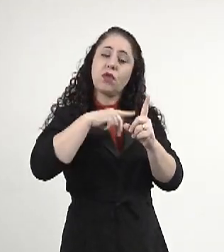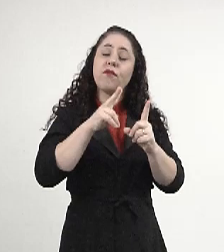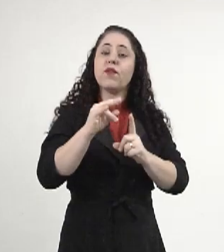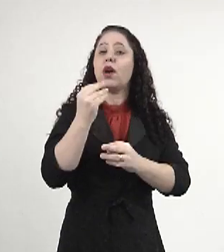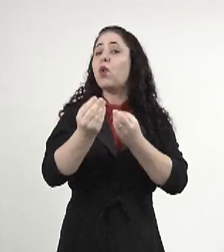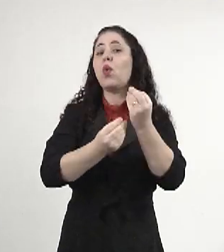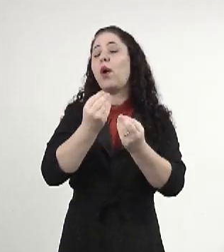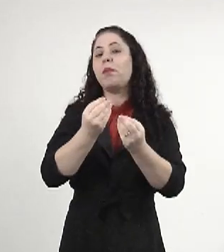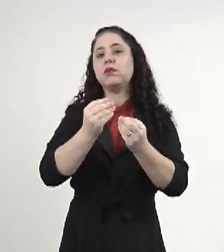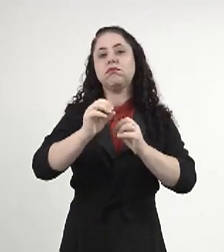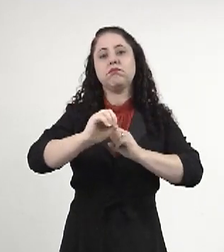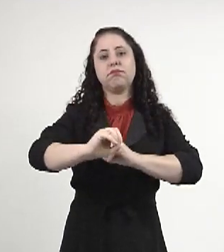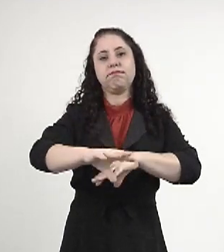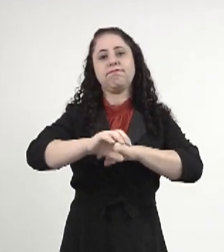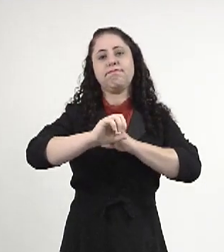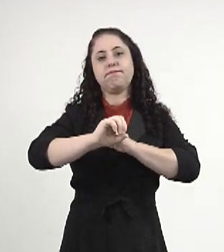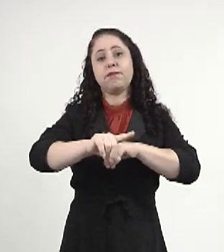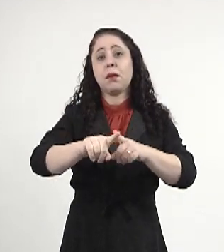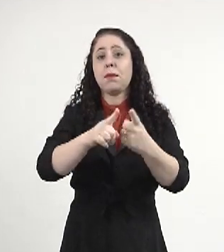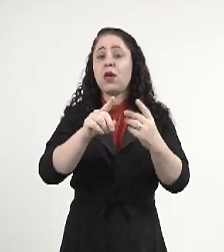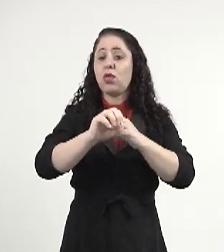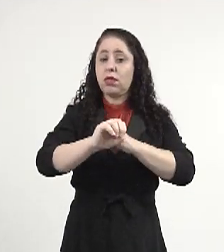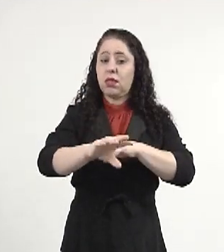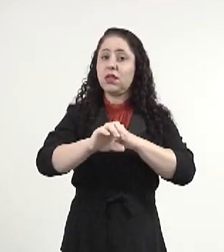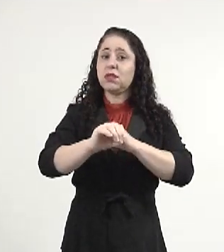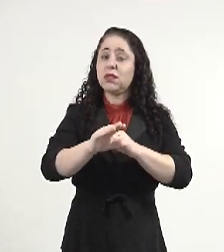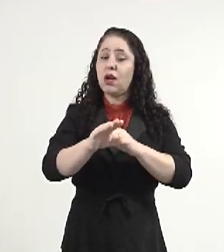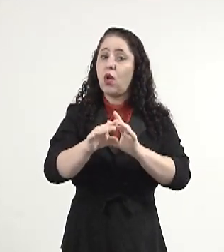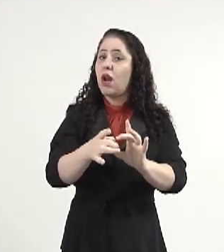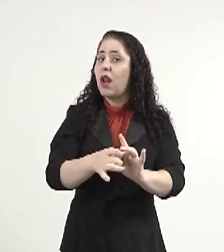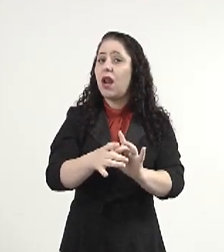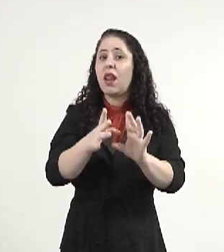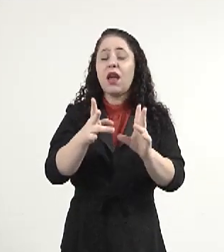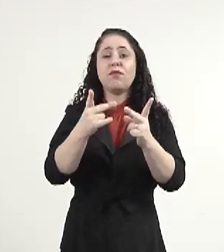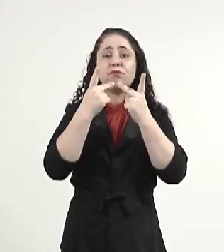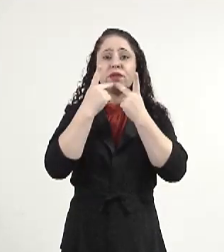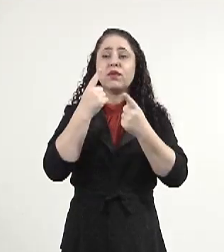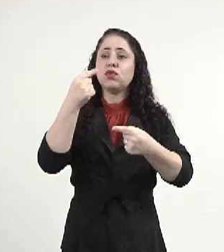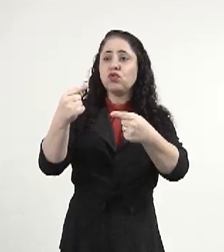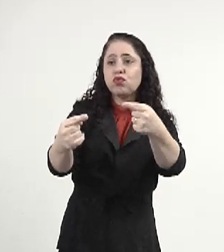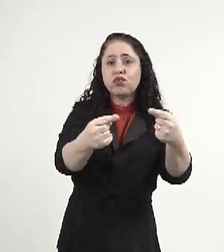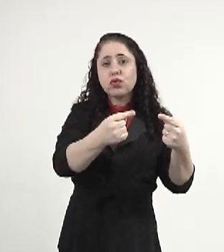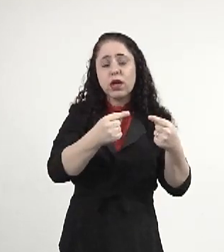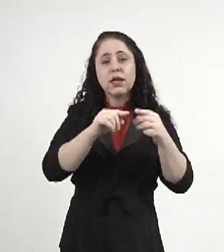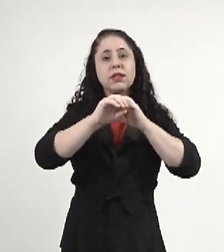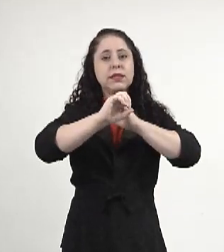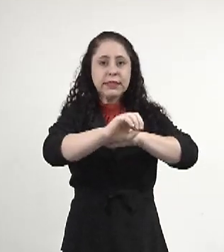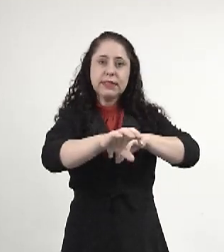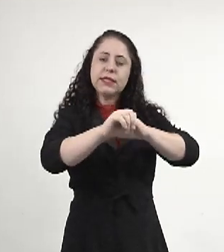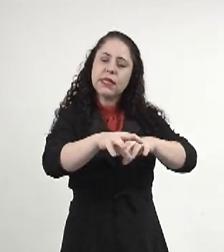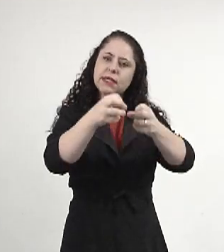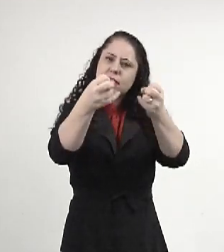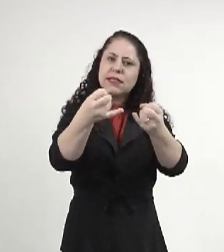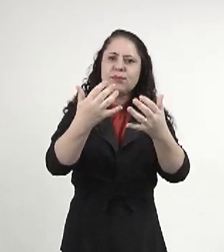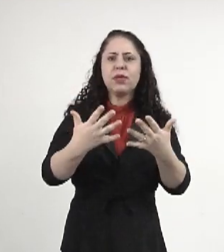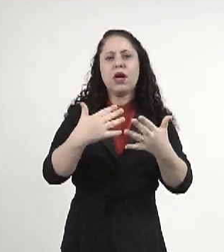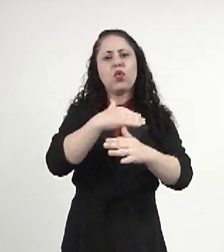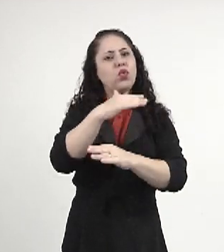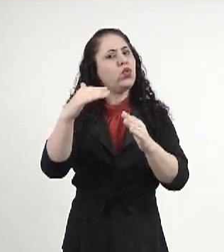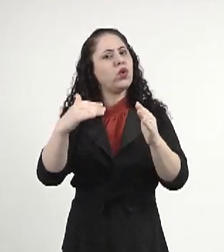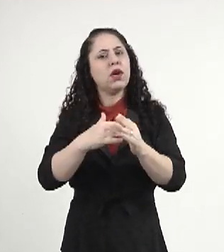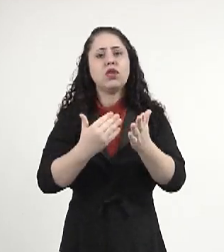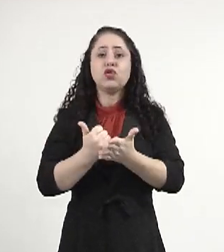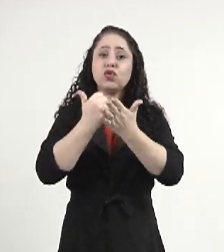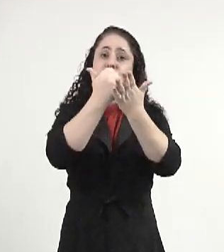faz por meio da educação, mas de uma educação que esteja livre para fazer um debate, para poder debater e ajudar